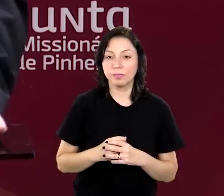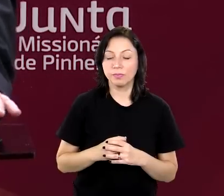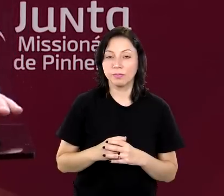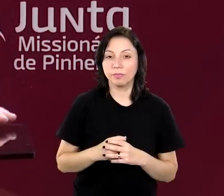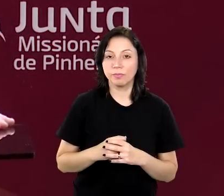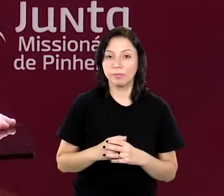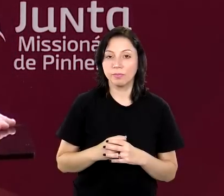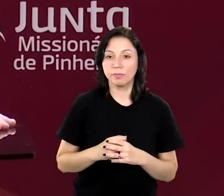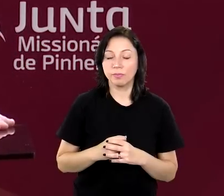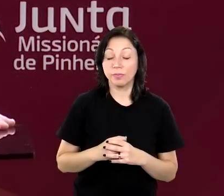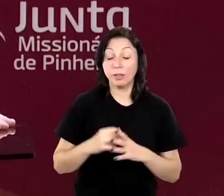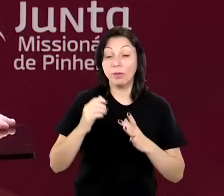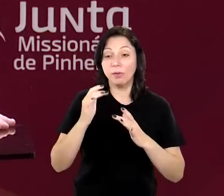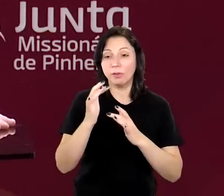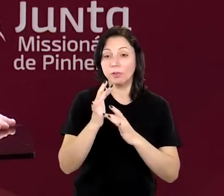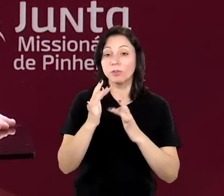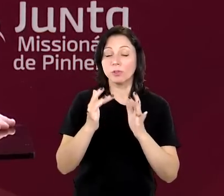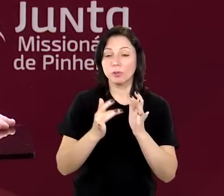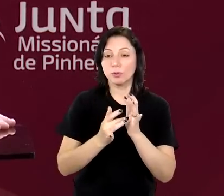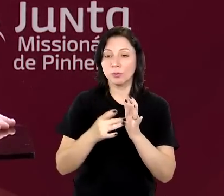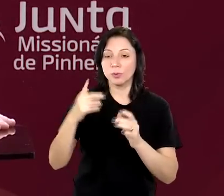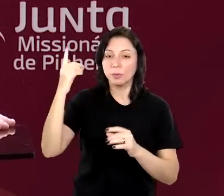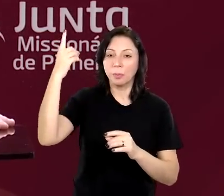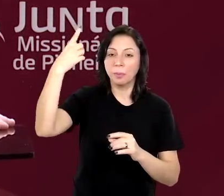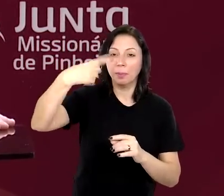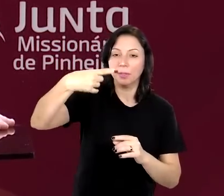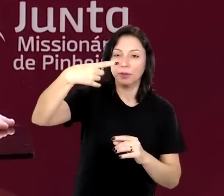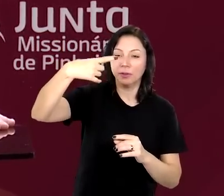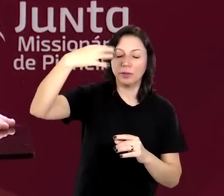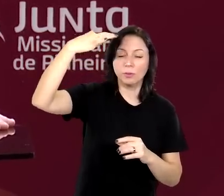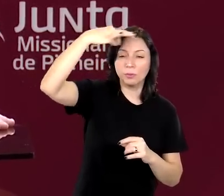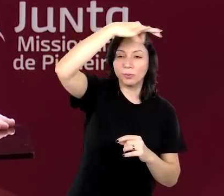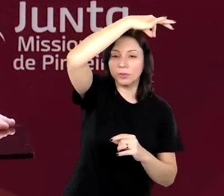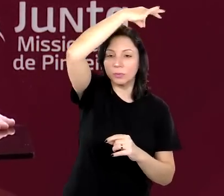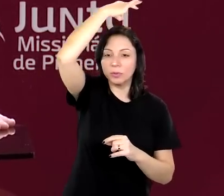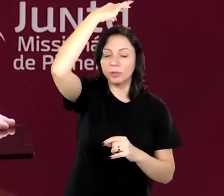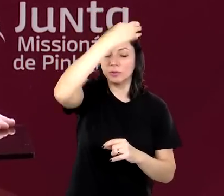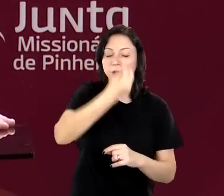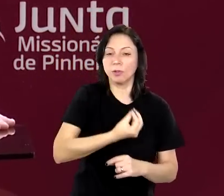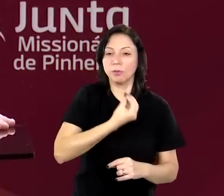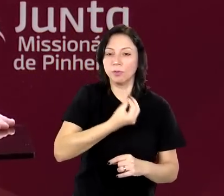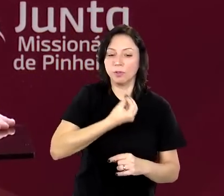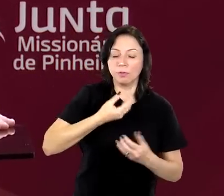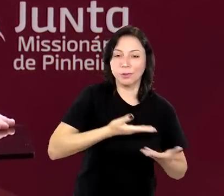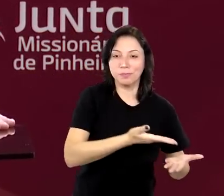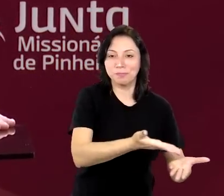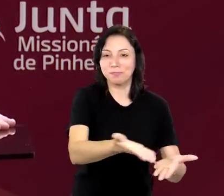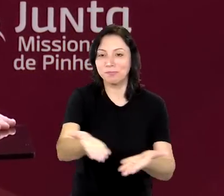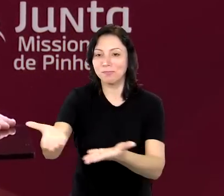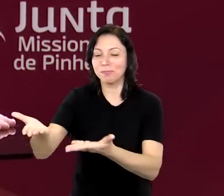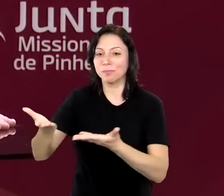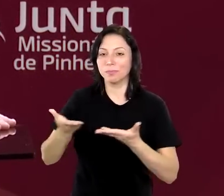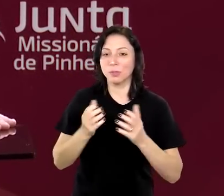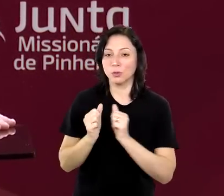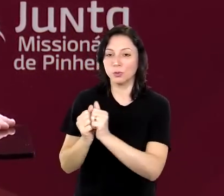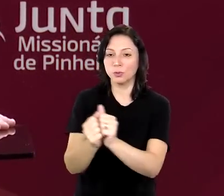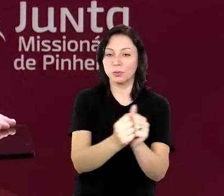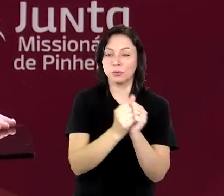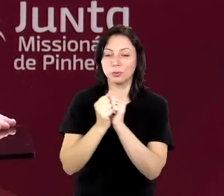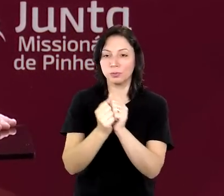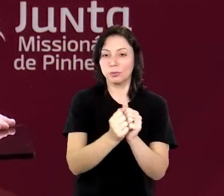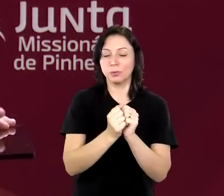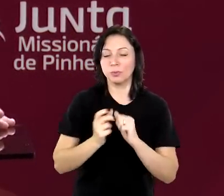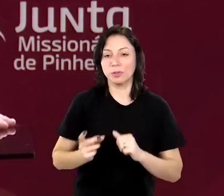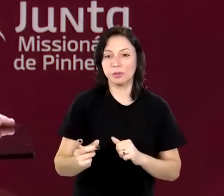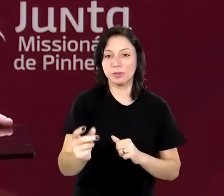Ele manda o Espírito Santo para nós, para habitar conosco e para habitar conosco para sempre.